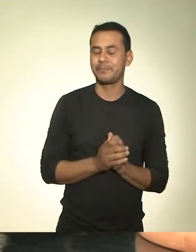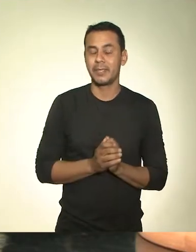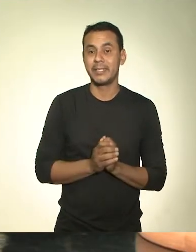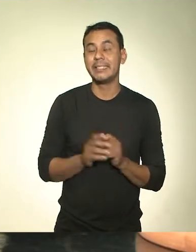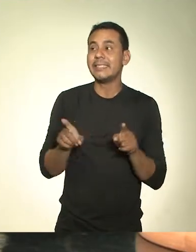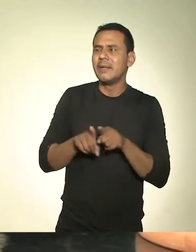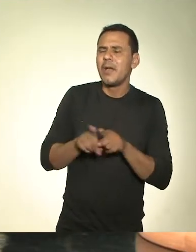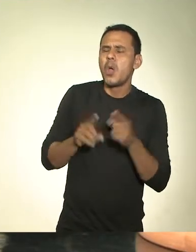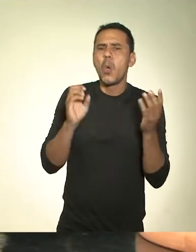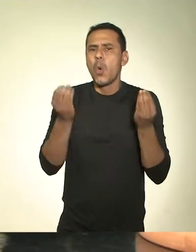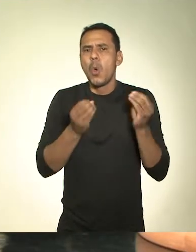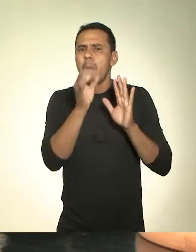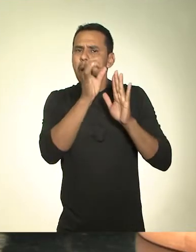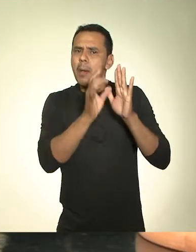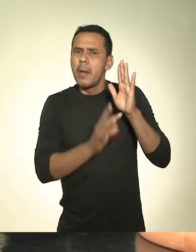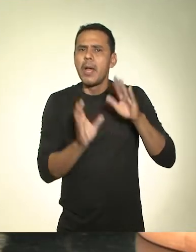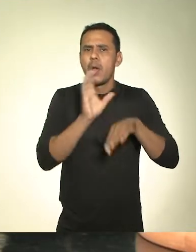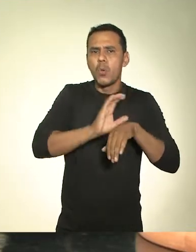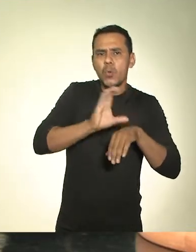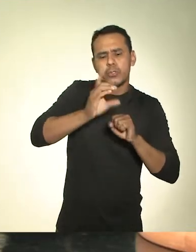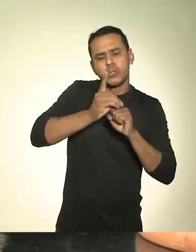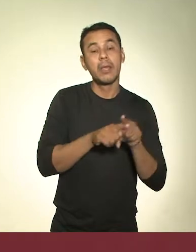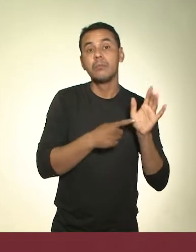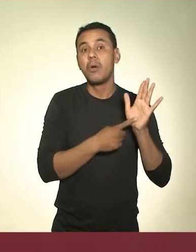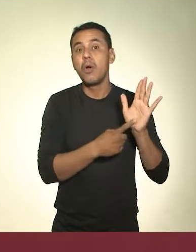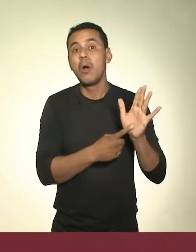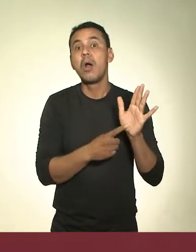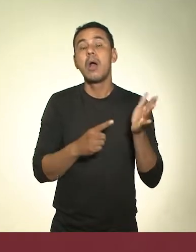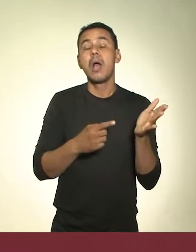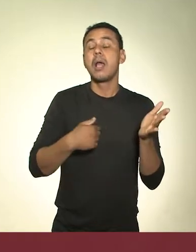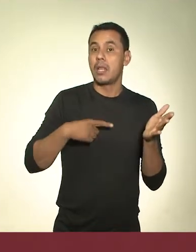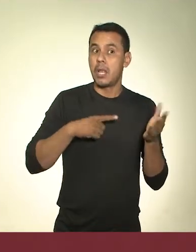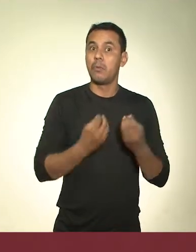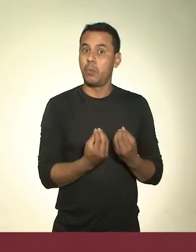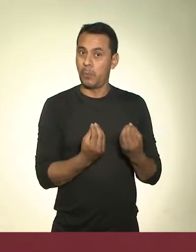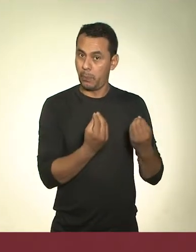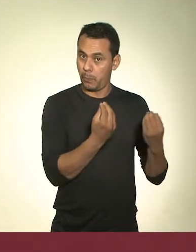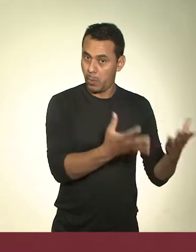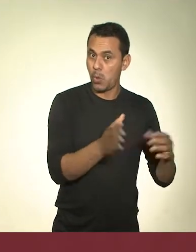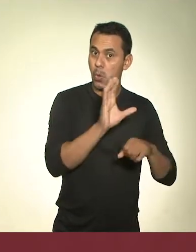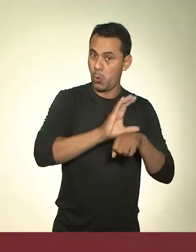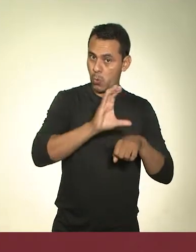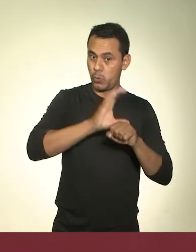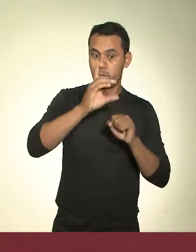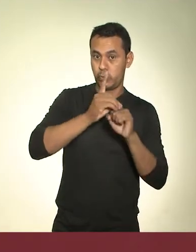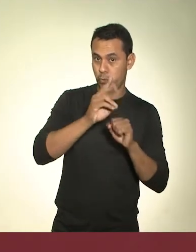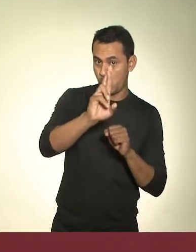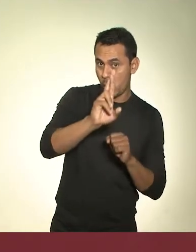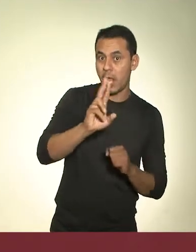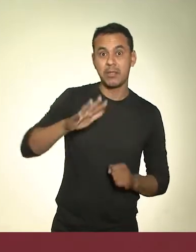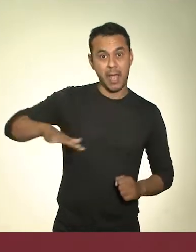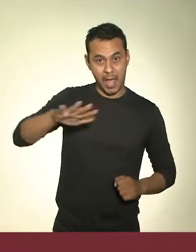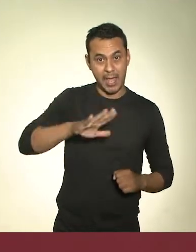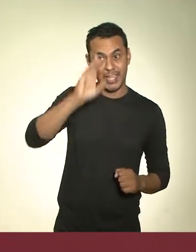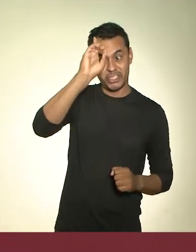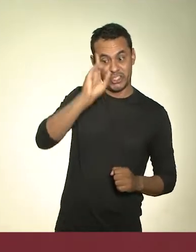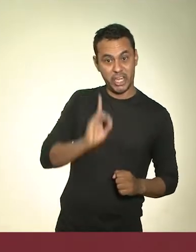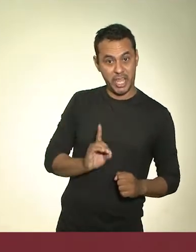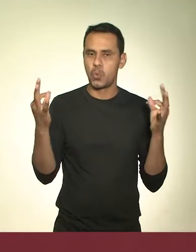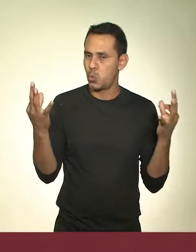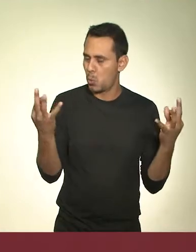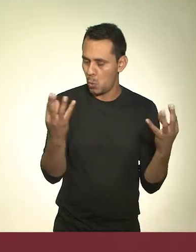é da área do direito ou áreas afins. A Universidade Federal de Roraima fechou uma parceria com a Universidade Estadual do Rio de